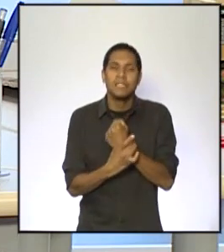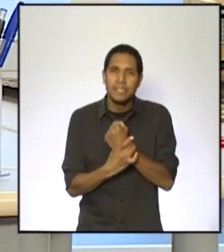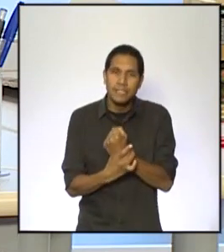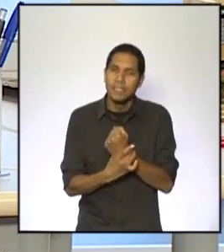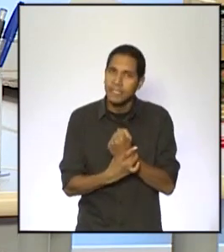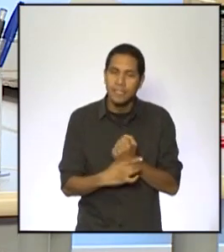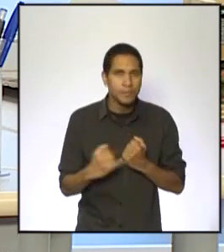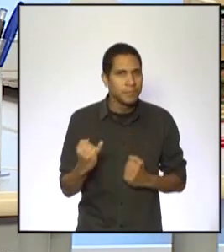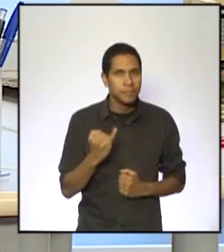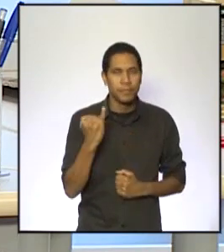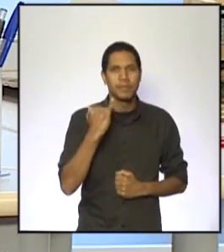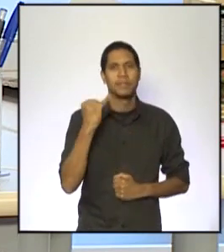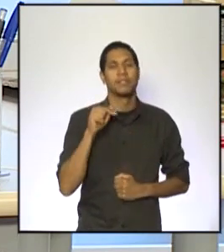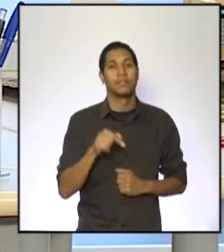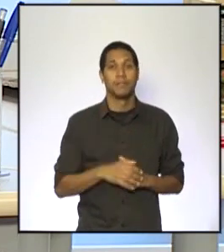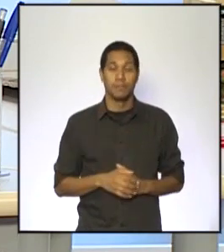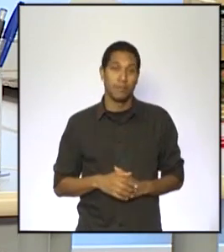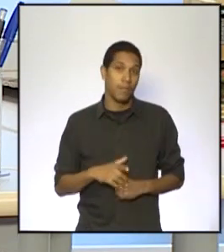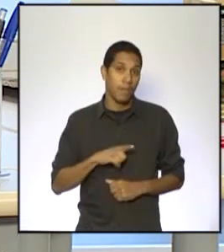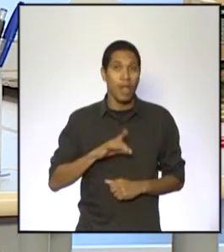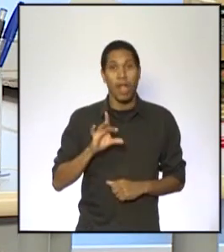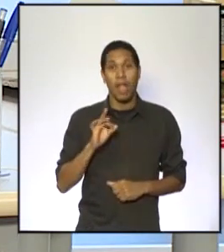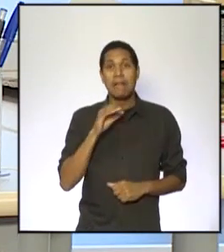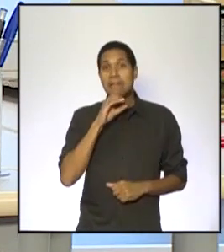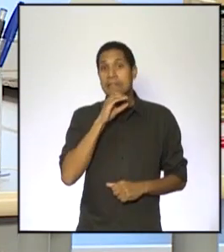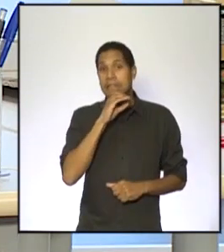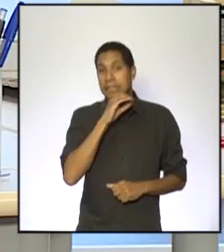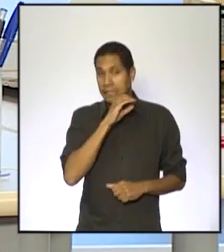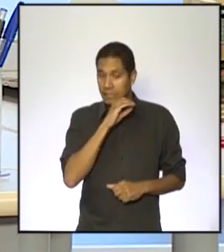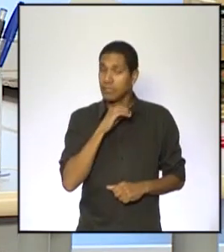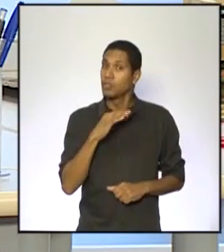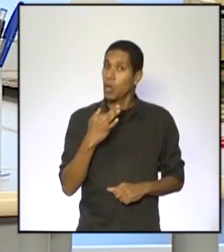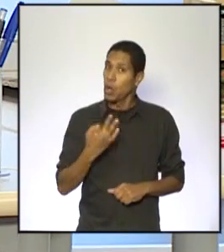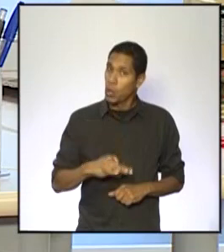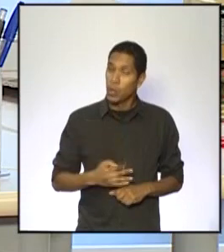fundamental. Entender que a cola quente ela pode machucar.